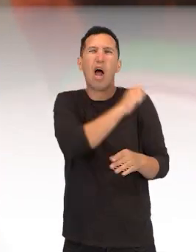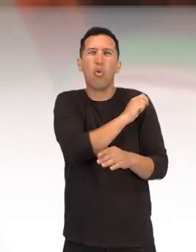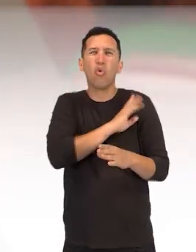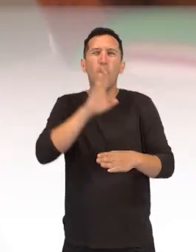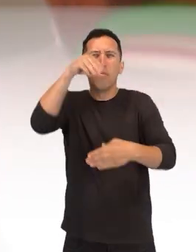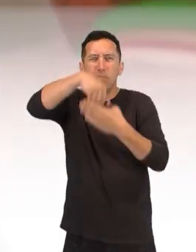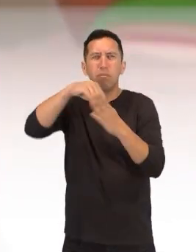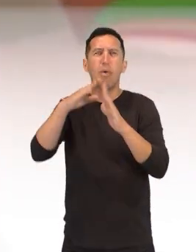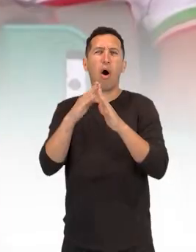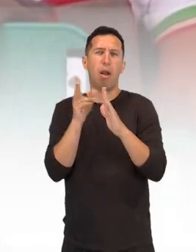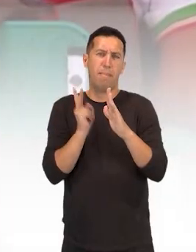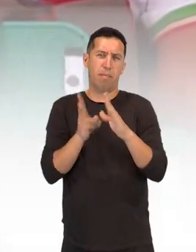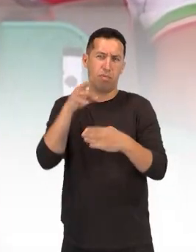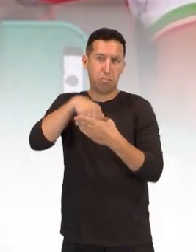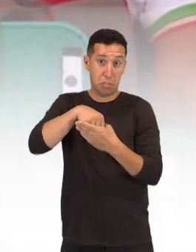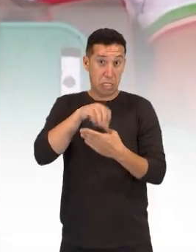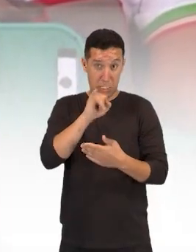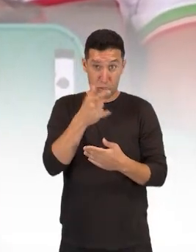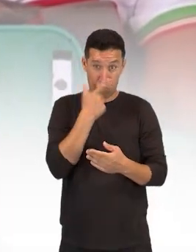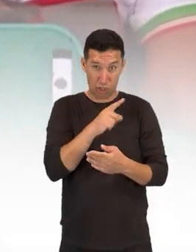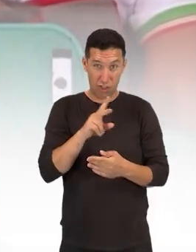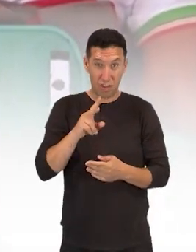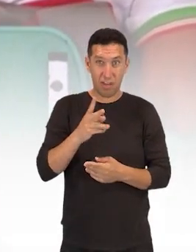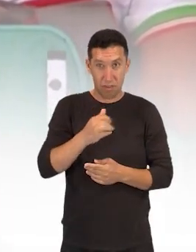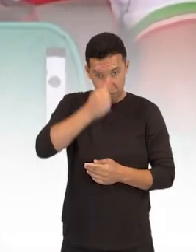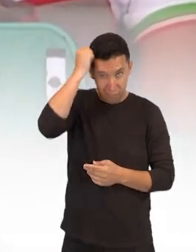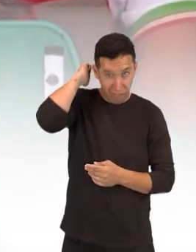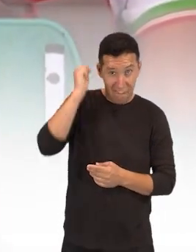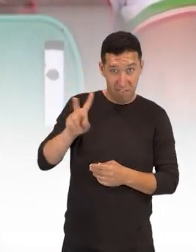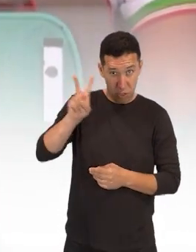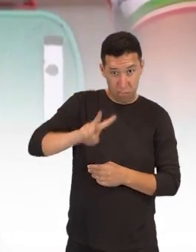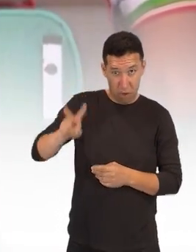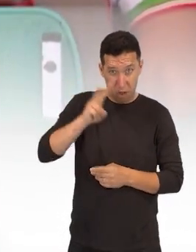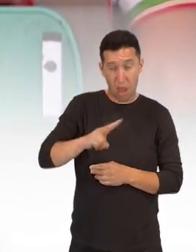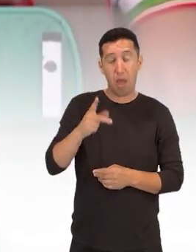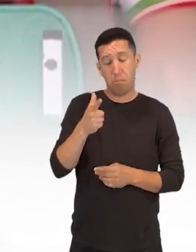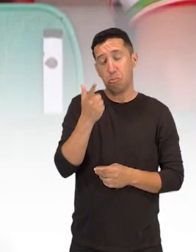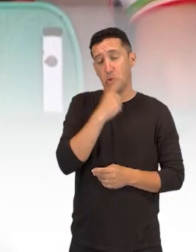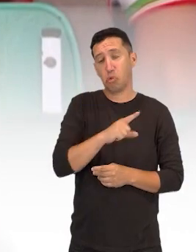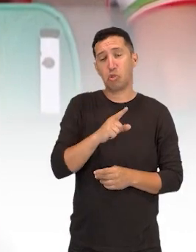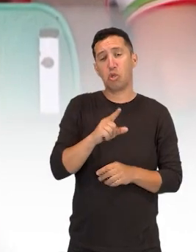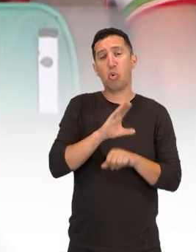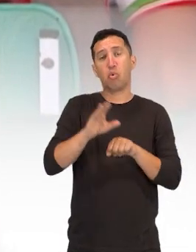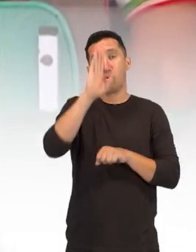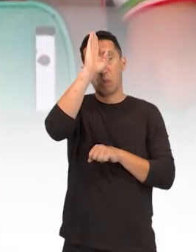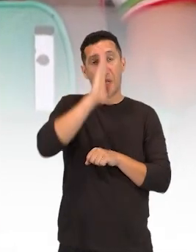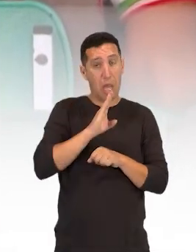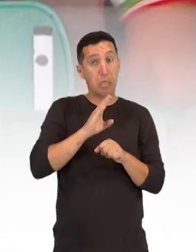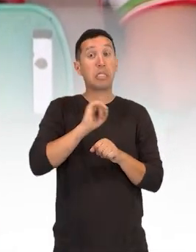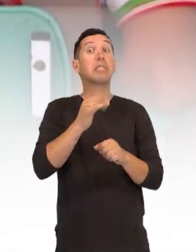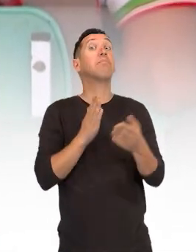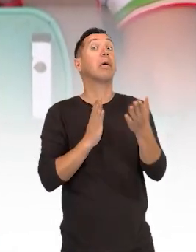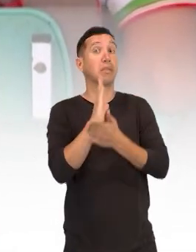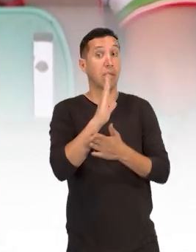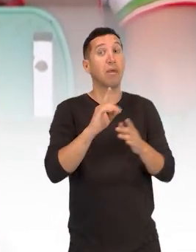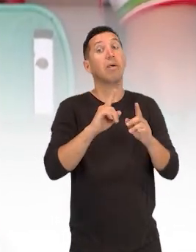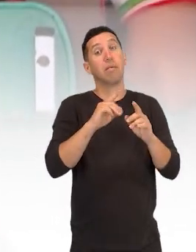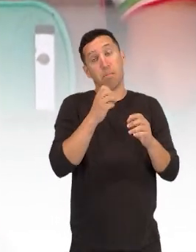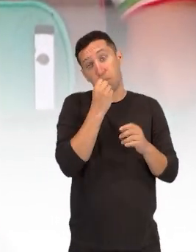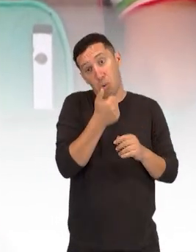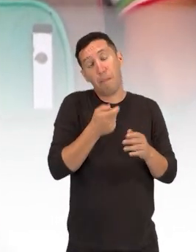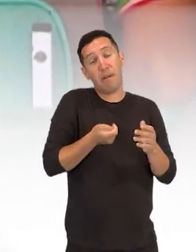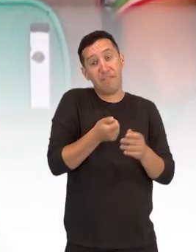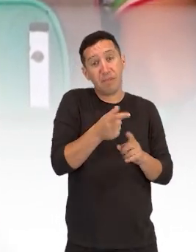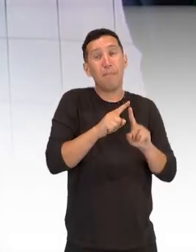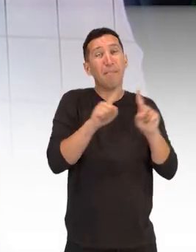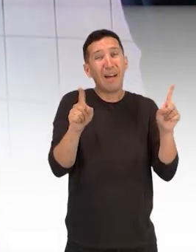aqui mesmo no campus. Quem passa em um desses concorridos vestibulares conclui os estudos de graça. Mas apesar dos benefícios ofertados